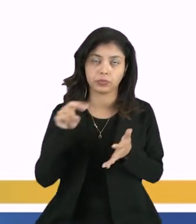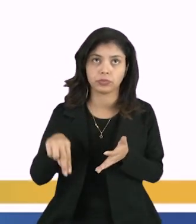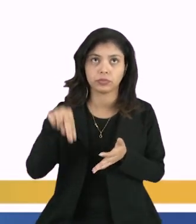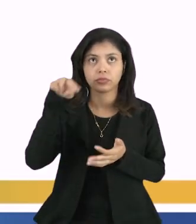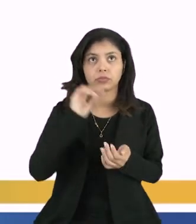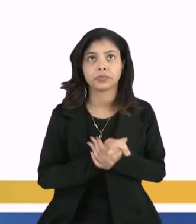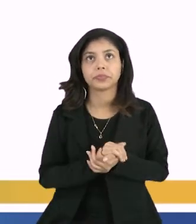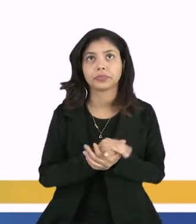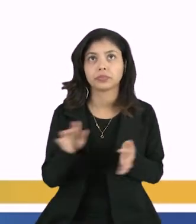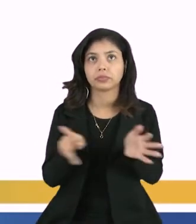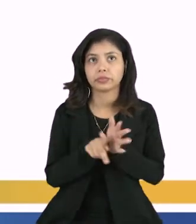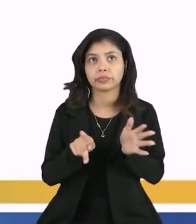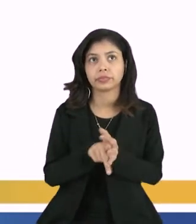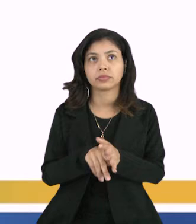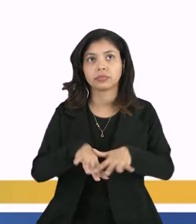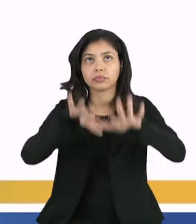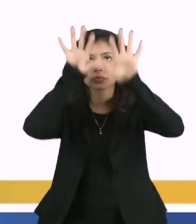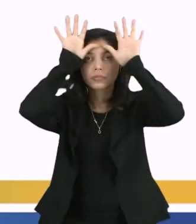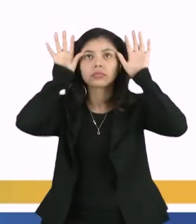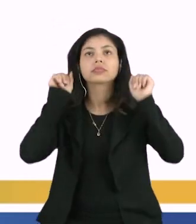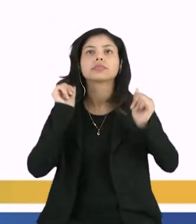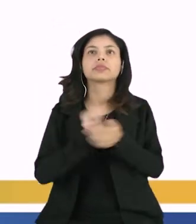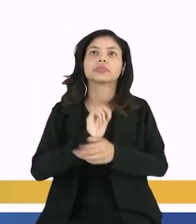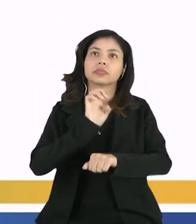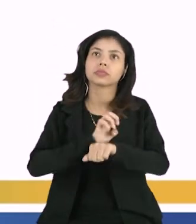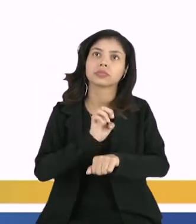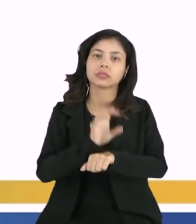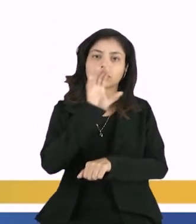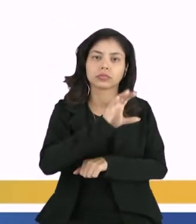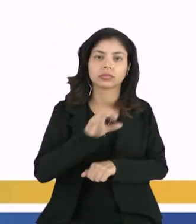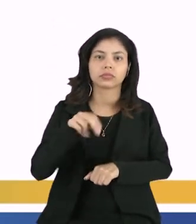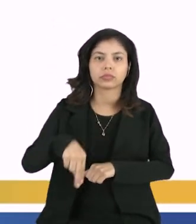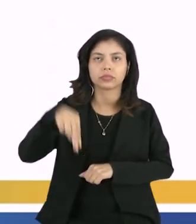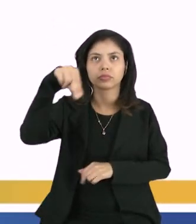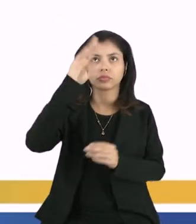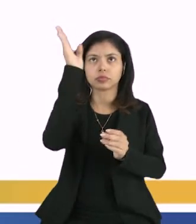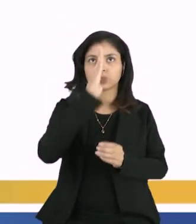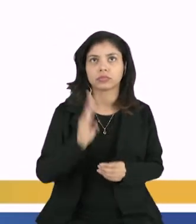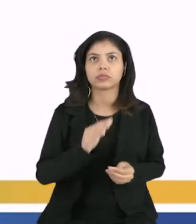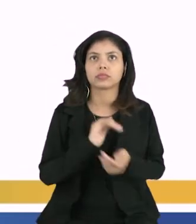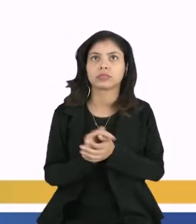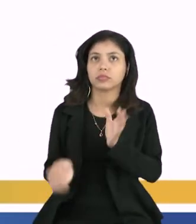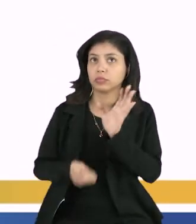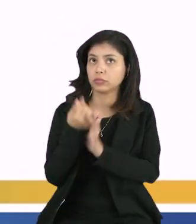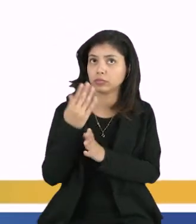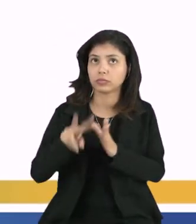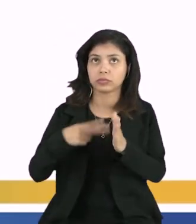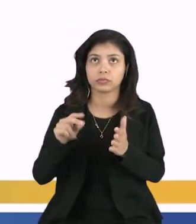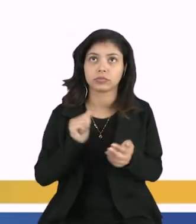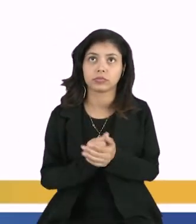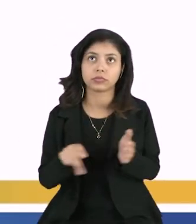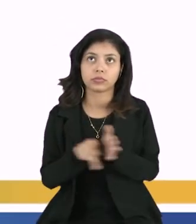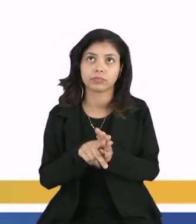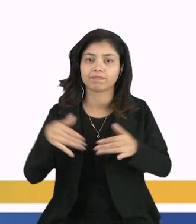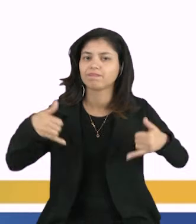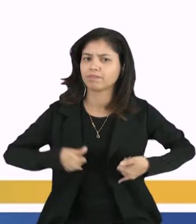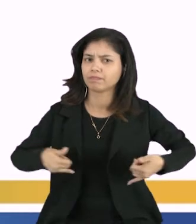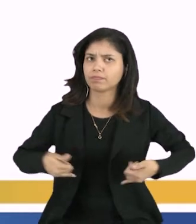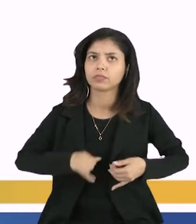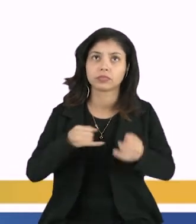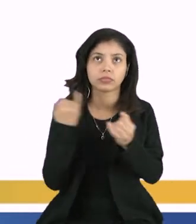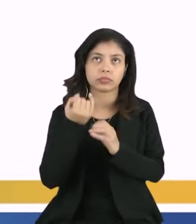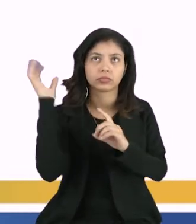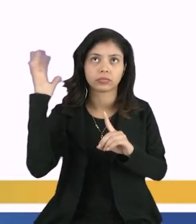norte, né? Falando especificamente do Acre, um dos estados da região norte do Brasil. Existem muitas danças típicas que sofreram